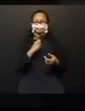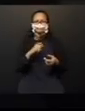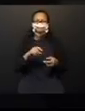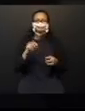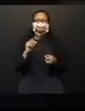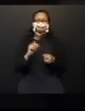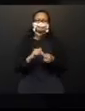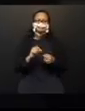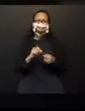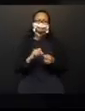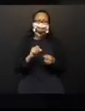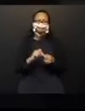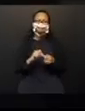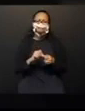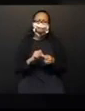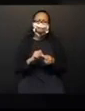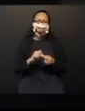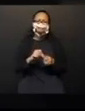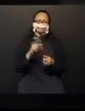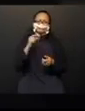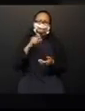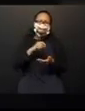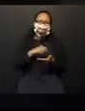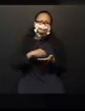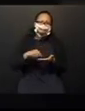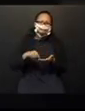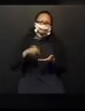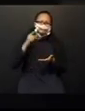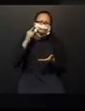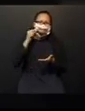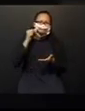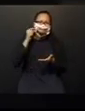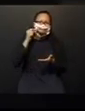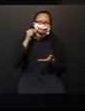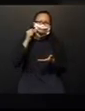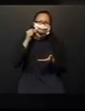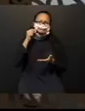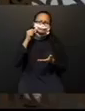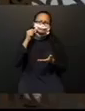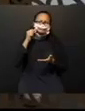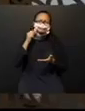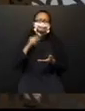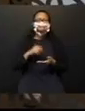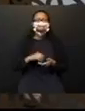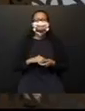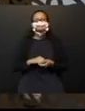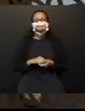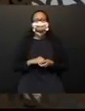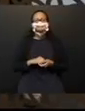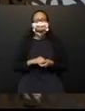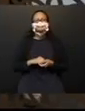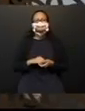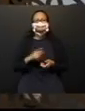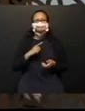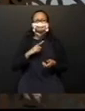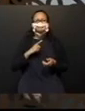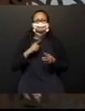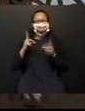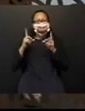apertar um pouquinho o lápis, porque assim, eu acho que eu faço minhas palavras das minhas amigas, tá vindo umas fotinhas